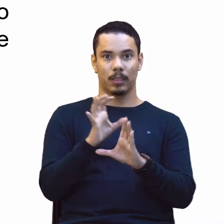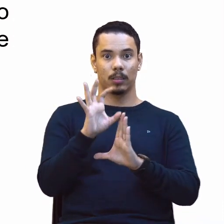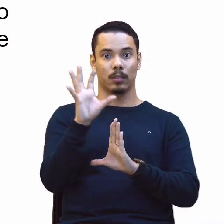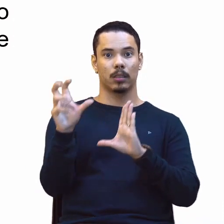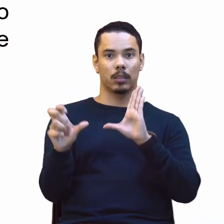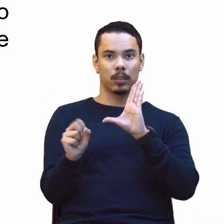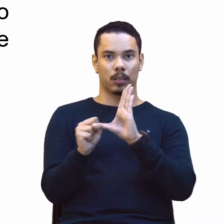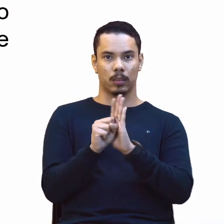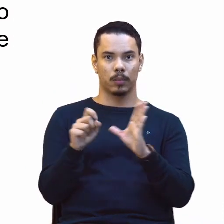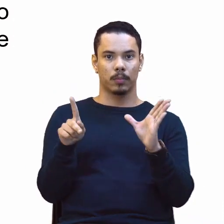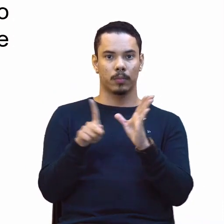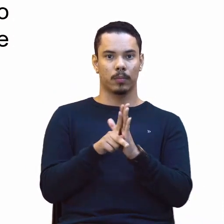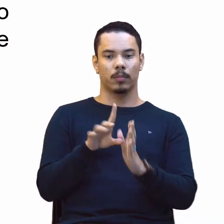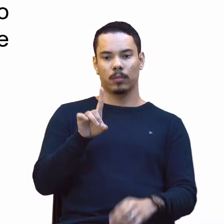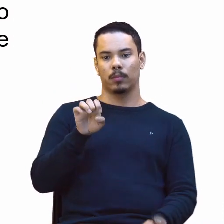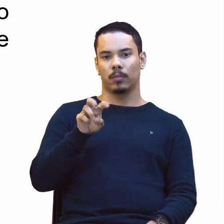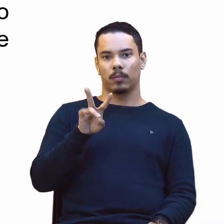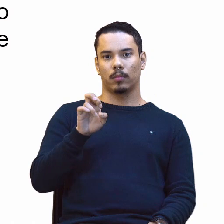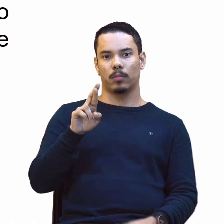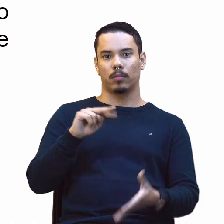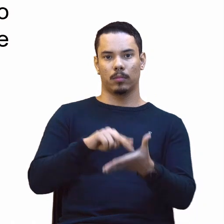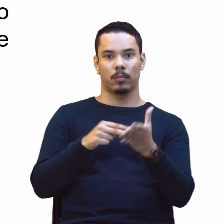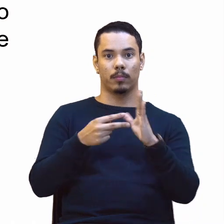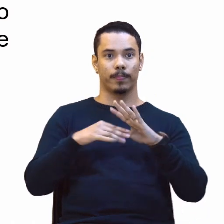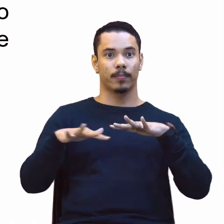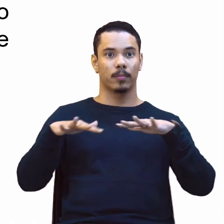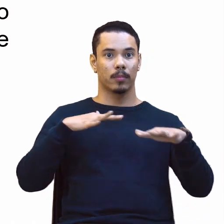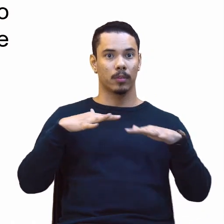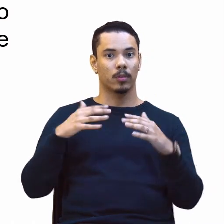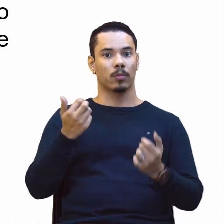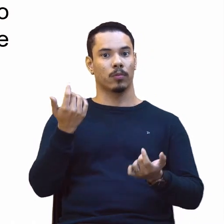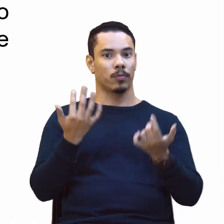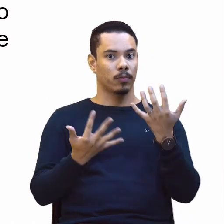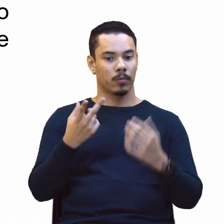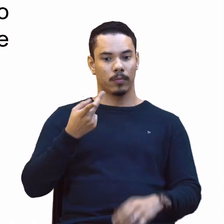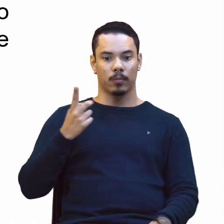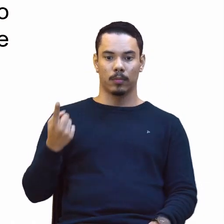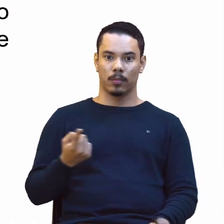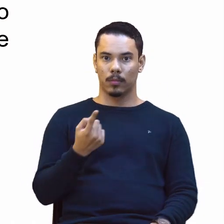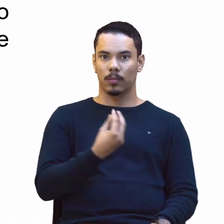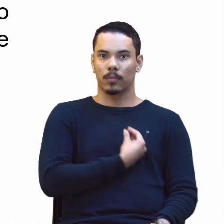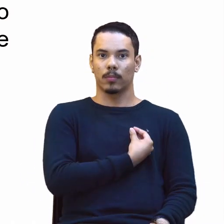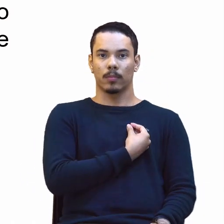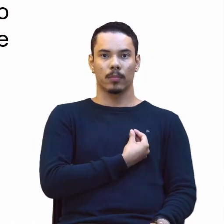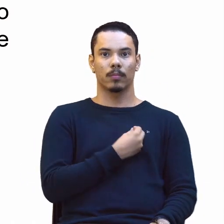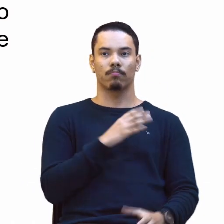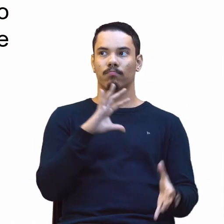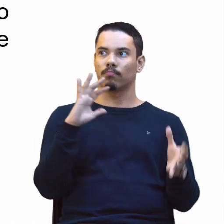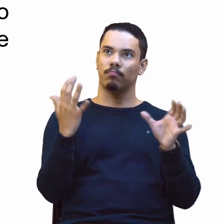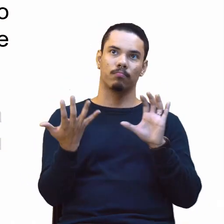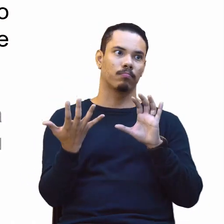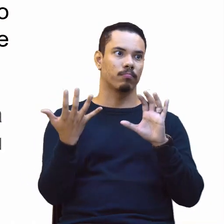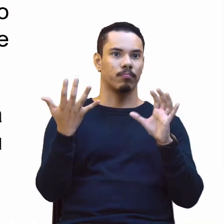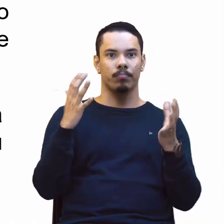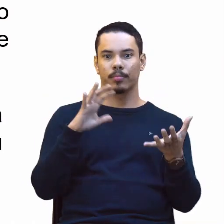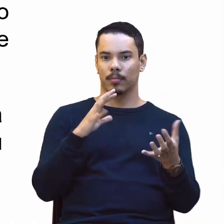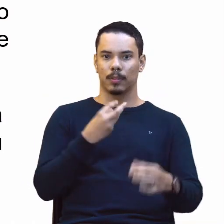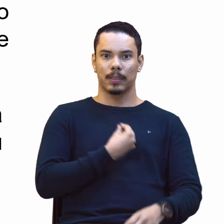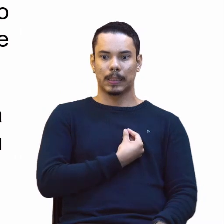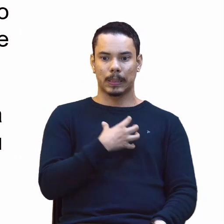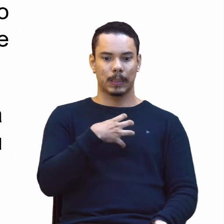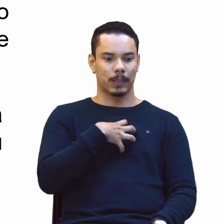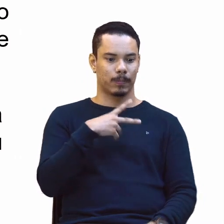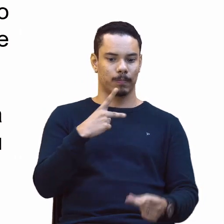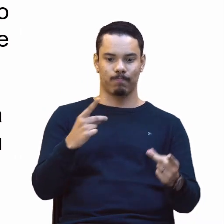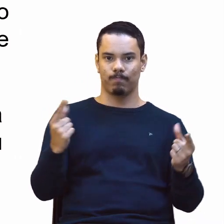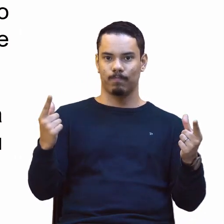do devido movimento. O fogo eterno e vivo, que ora se acende e ora se apaga.